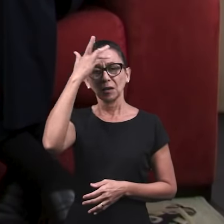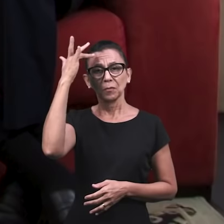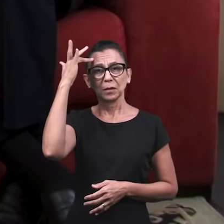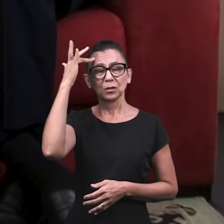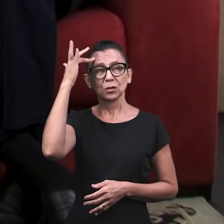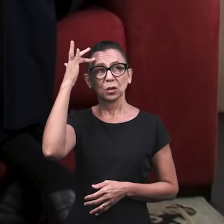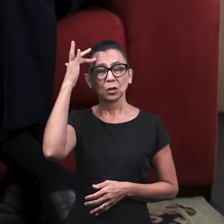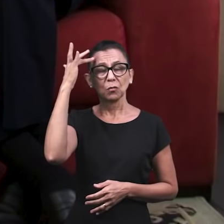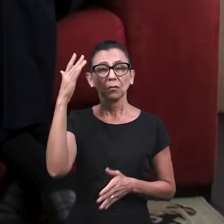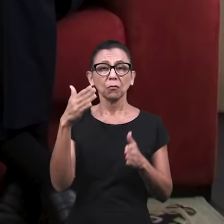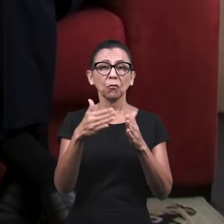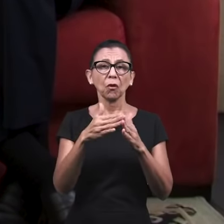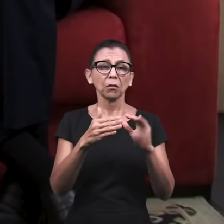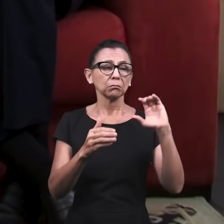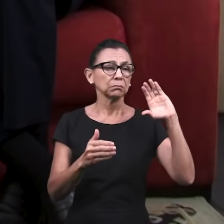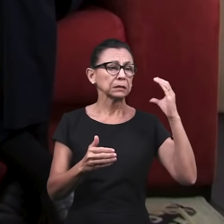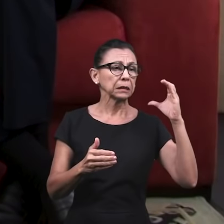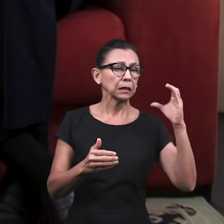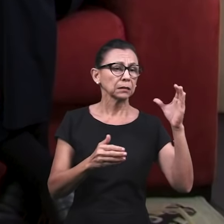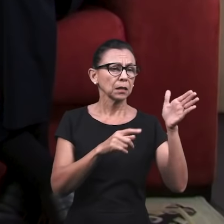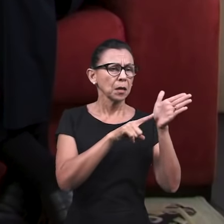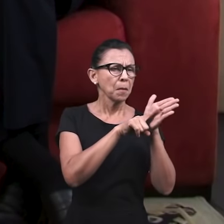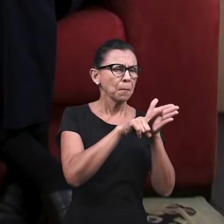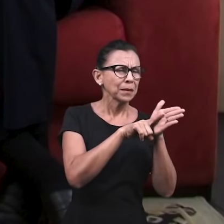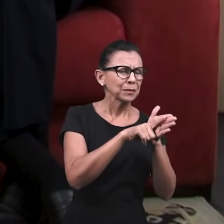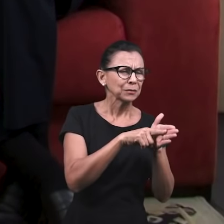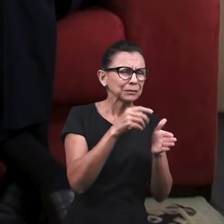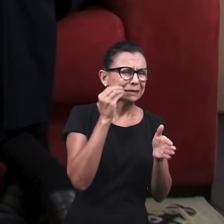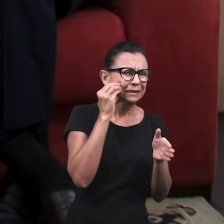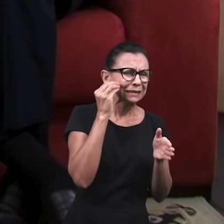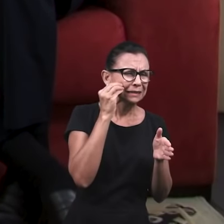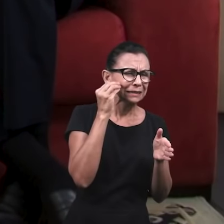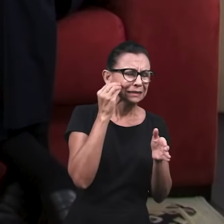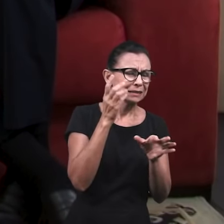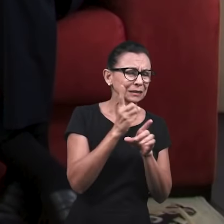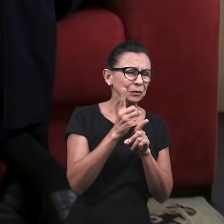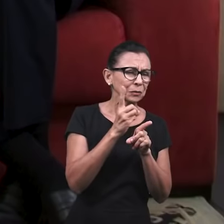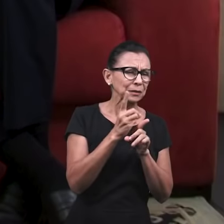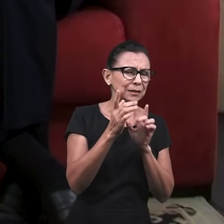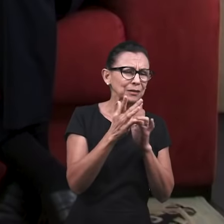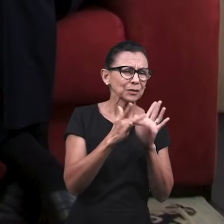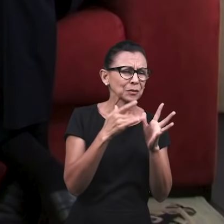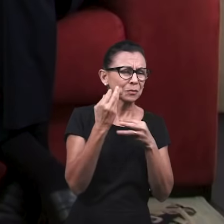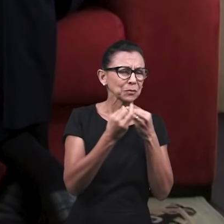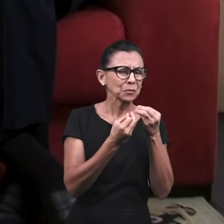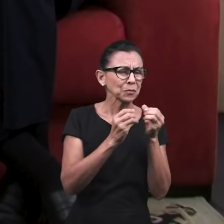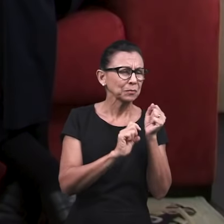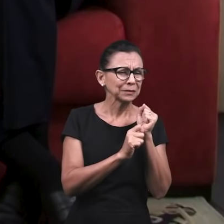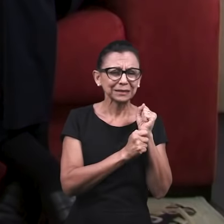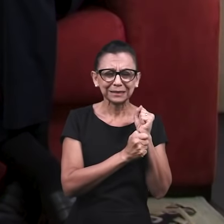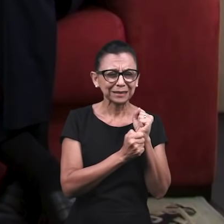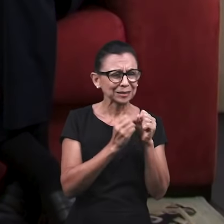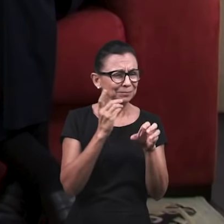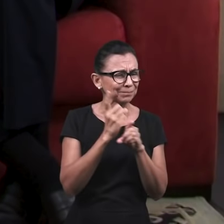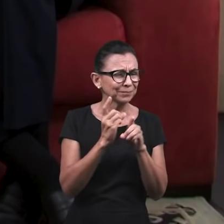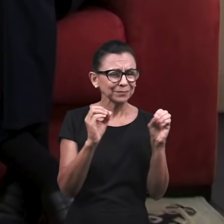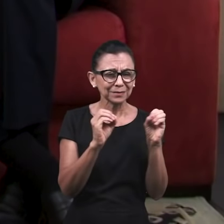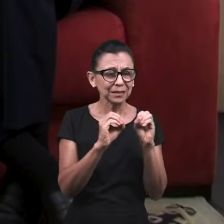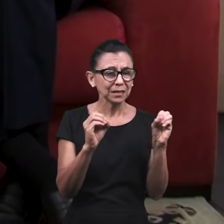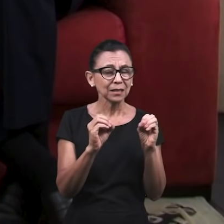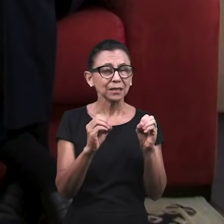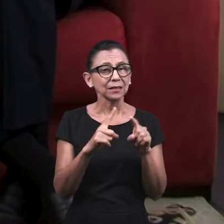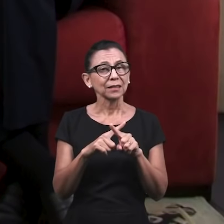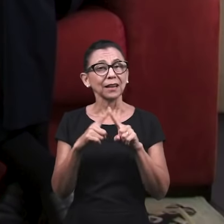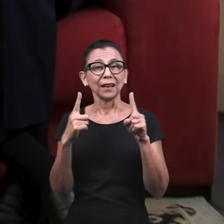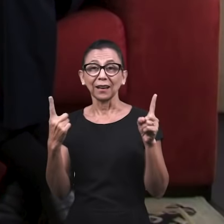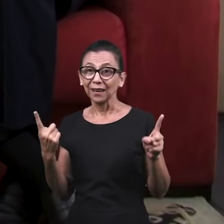ciência. O homem pesquisa, o homem tenta encontrar, mas não descobre o mistério. O mistério está exatamente